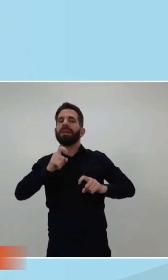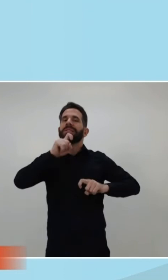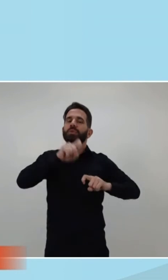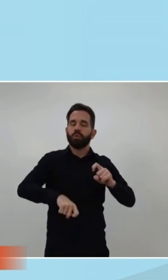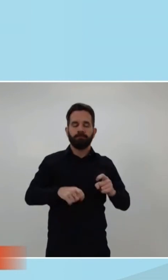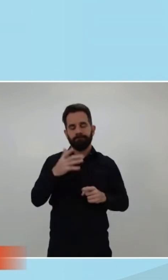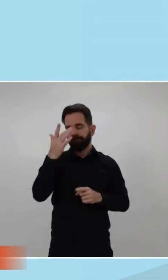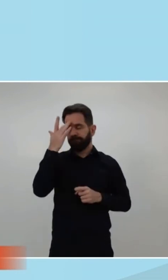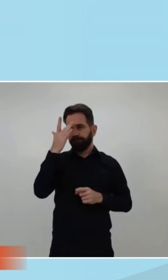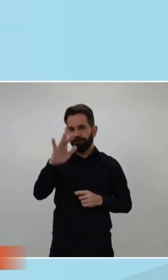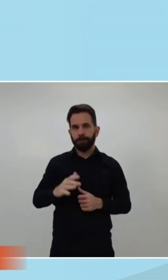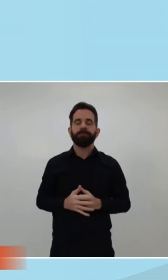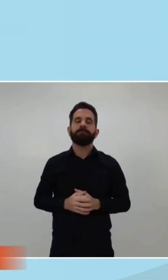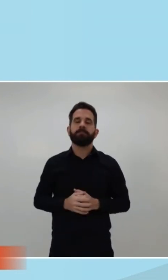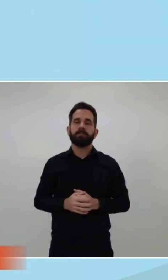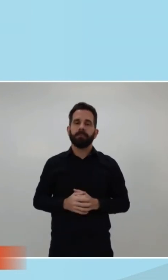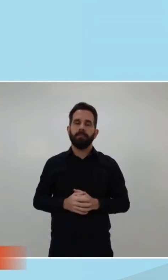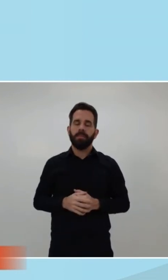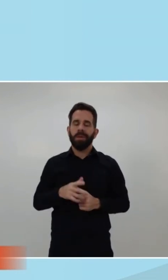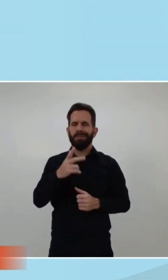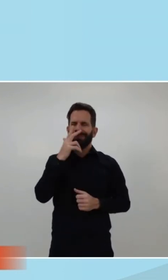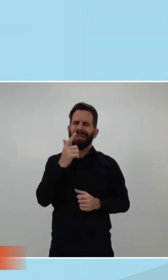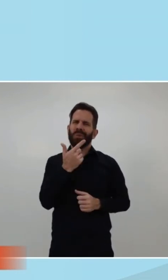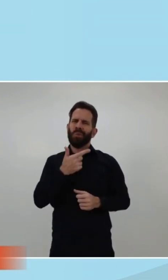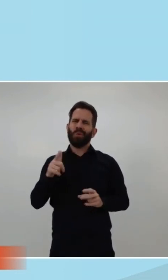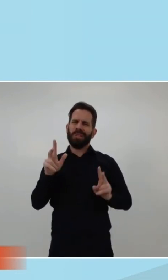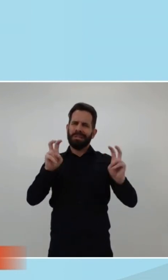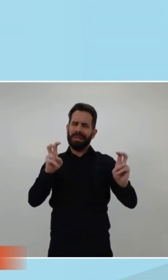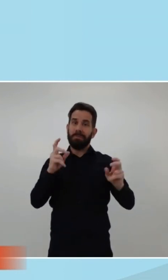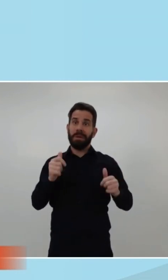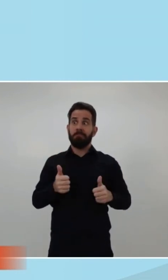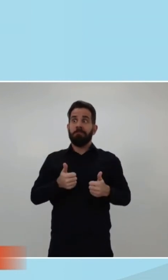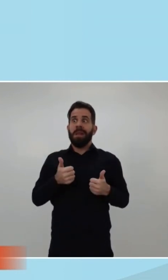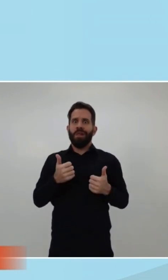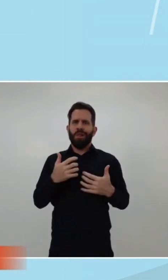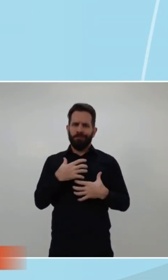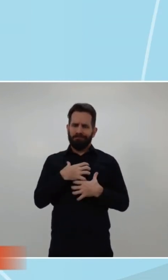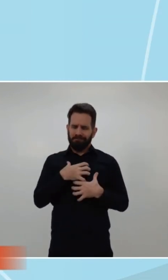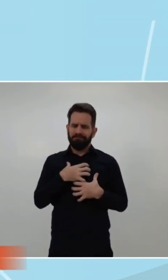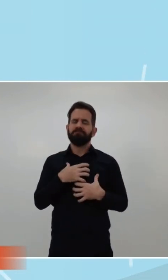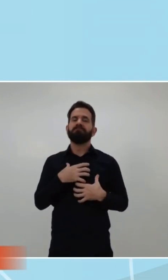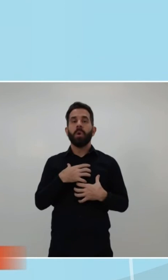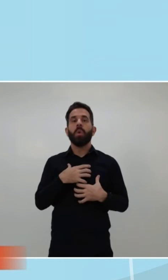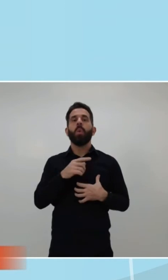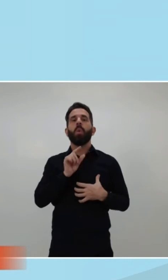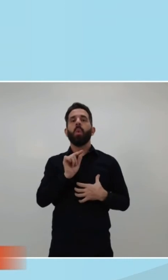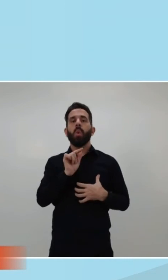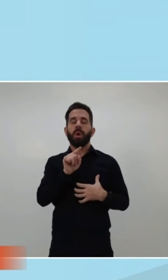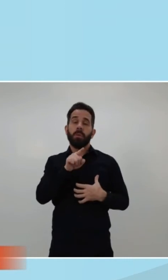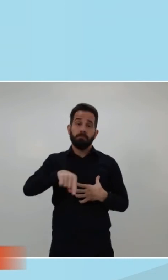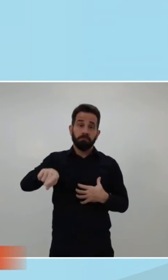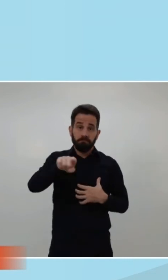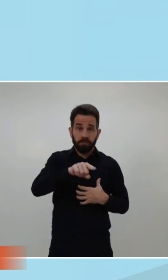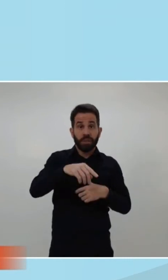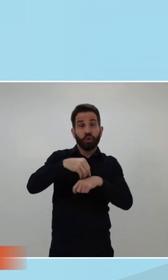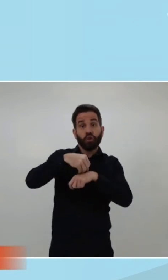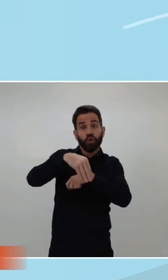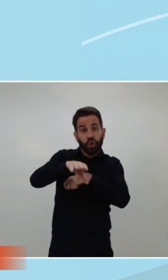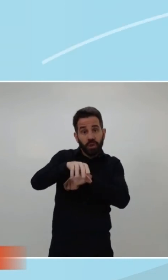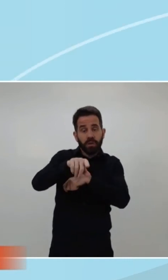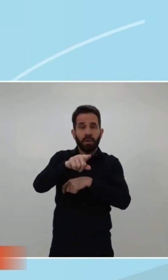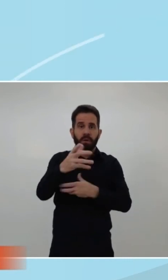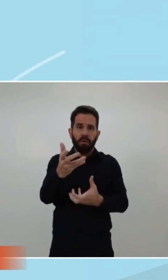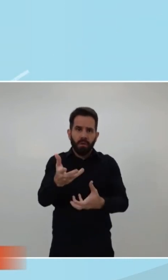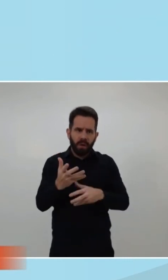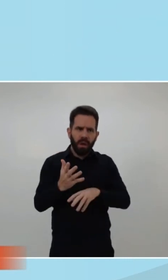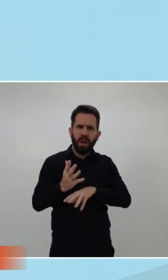Bom, para melhorar um pouquinho o clima desse segundo bloco, tá bem pesado, né? Vou dar uma dica para você que procura capacitação profissional e que está